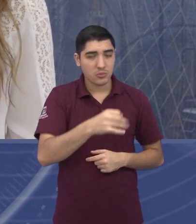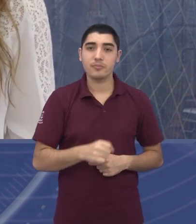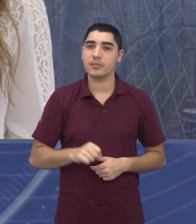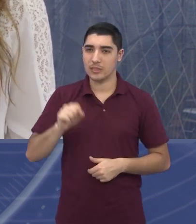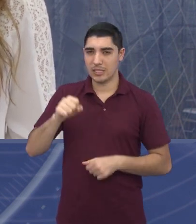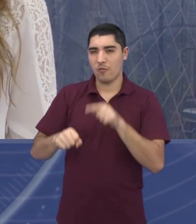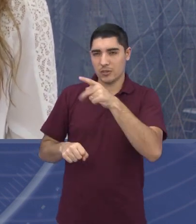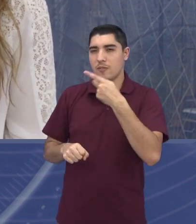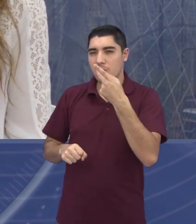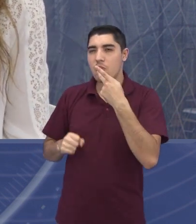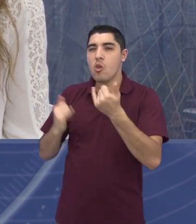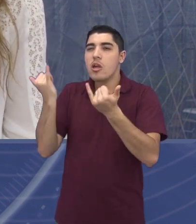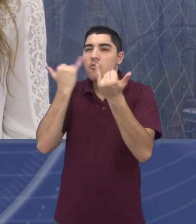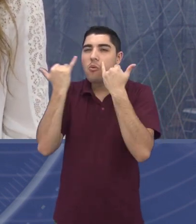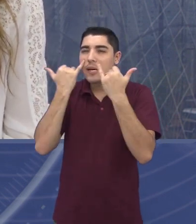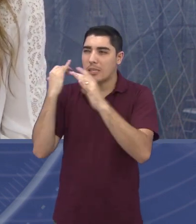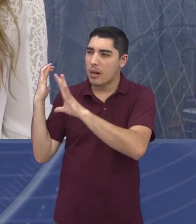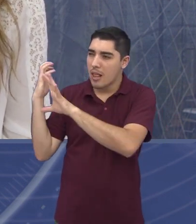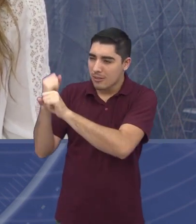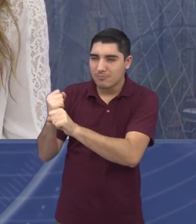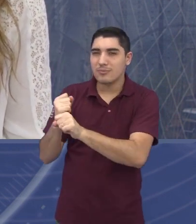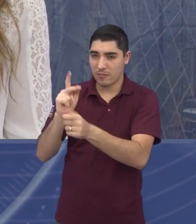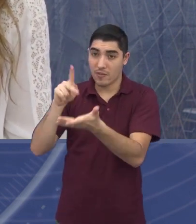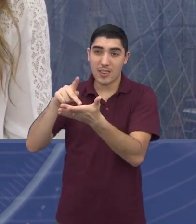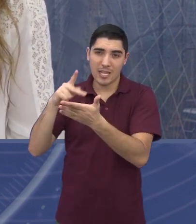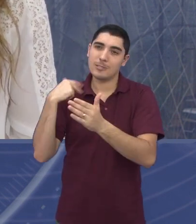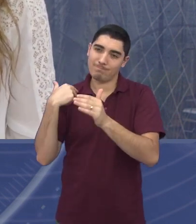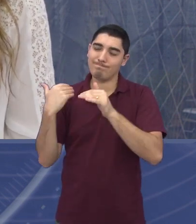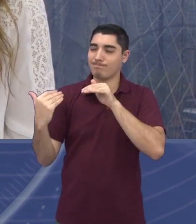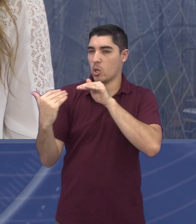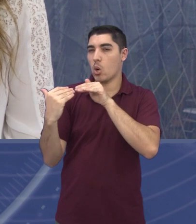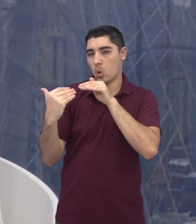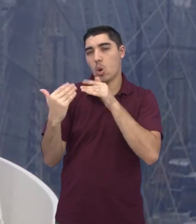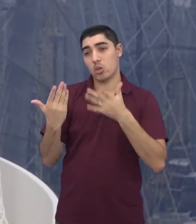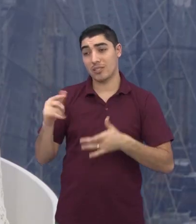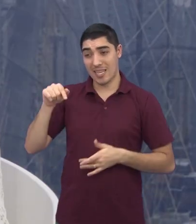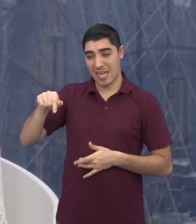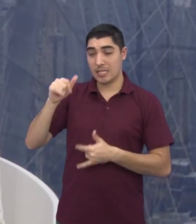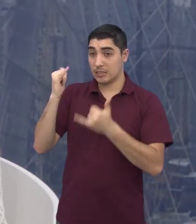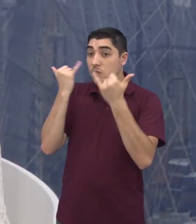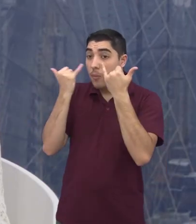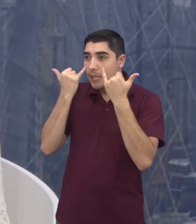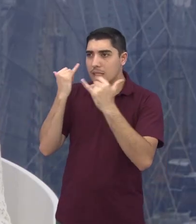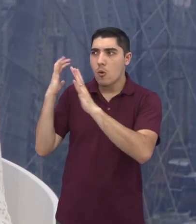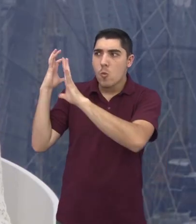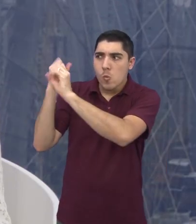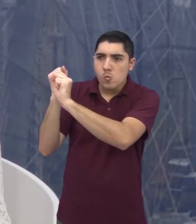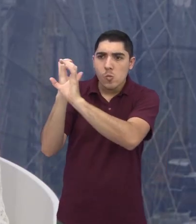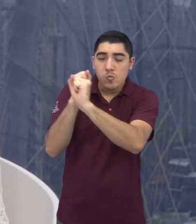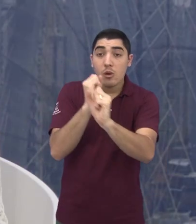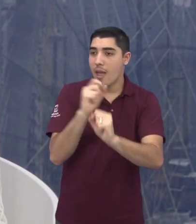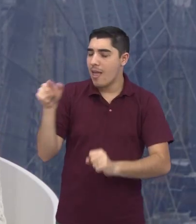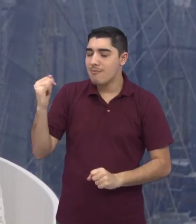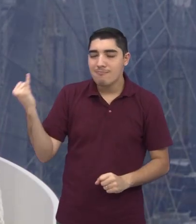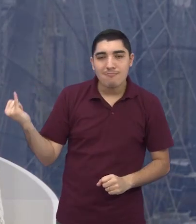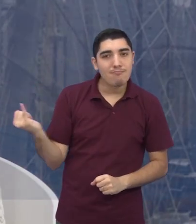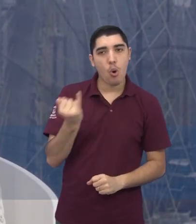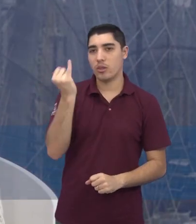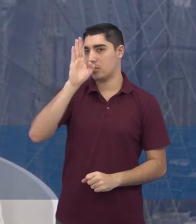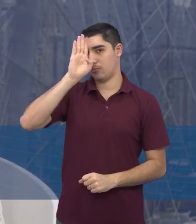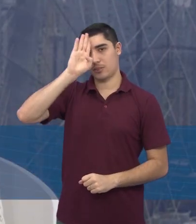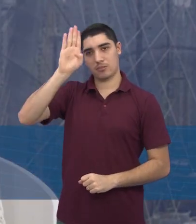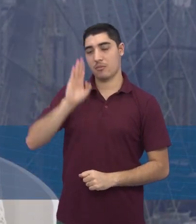falou da questão dos dados, né? Eu gostaria de concordar, assim, os dados, os indicadores, eles são fundamentais.